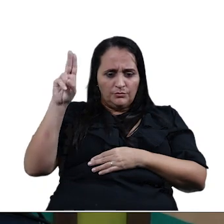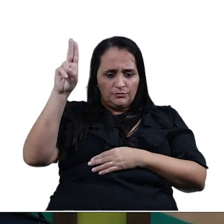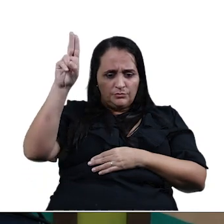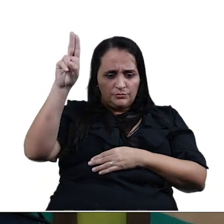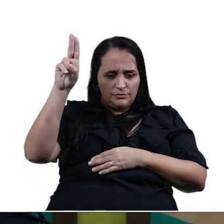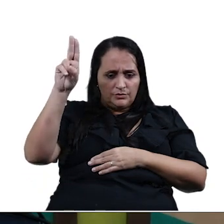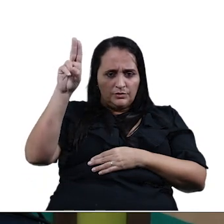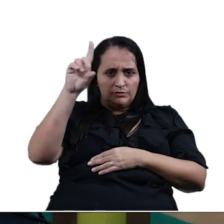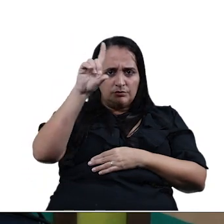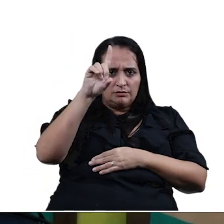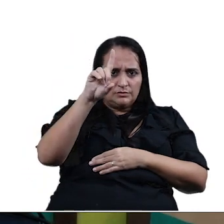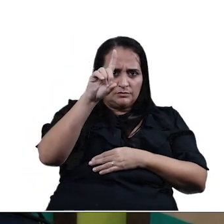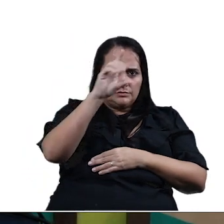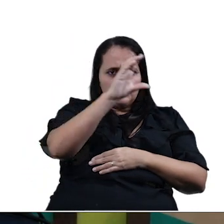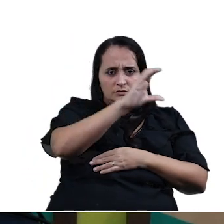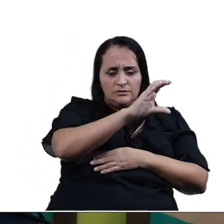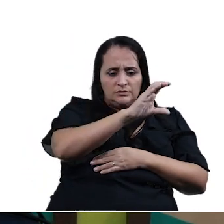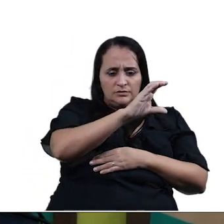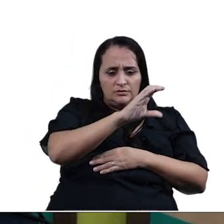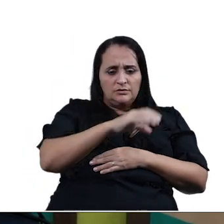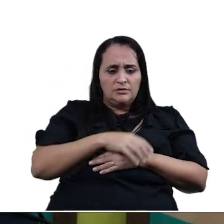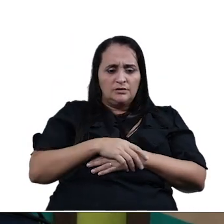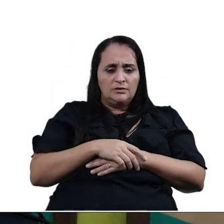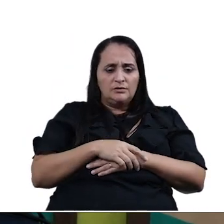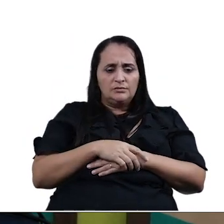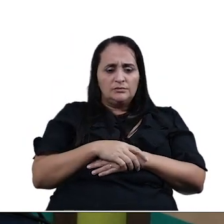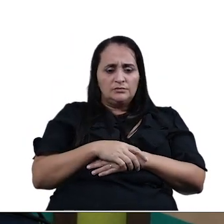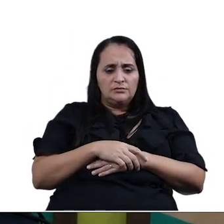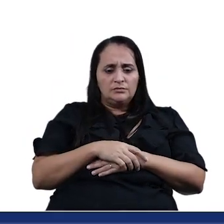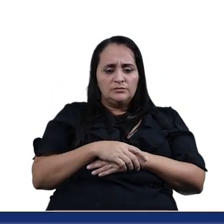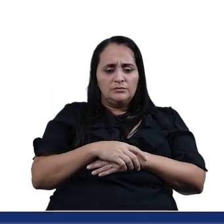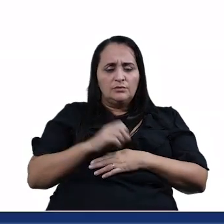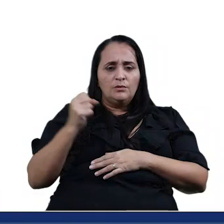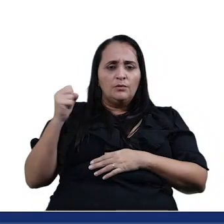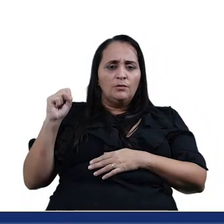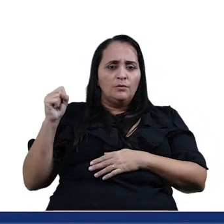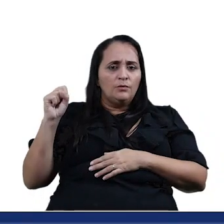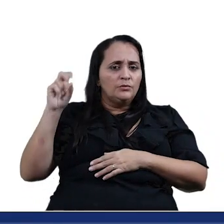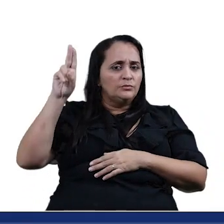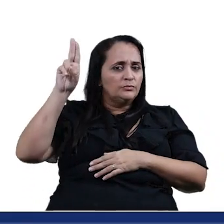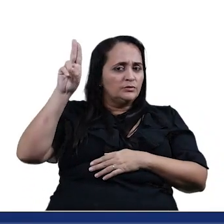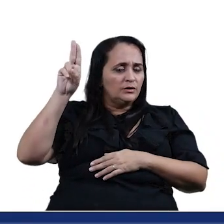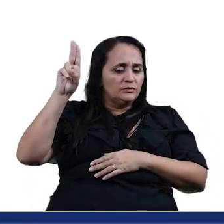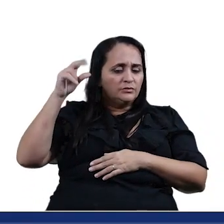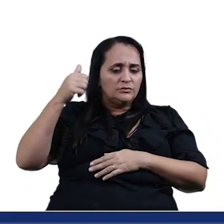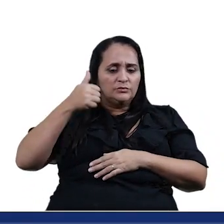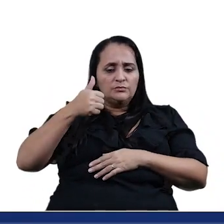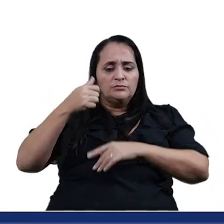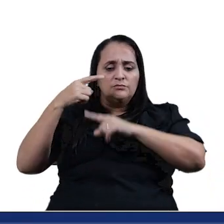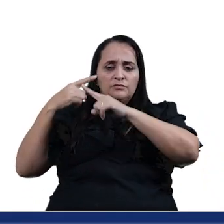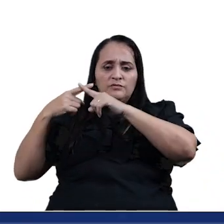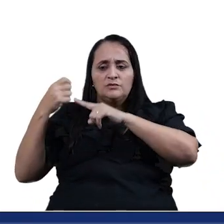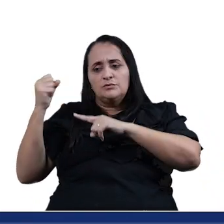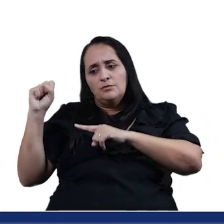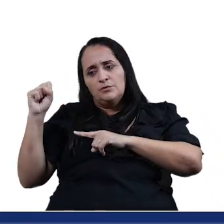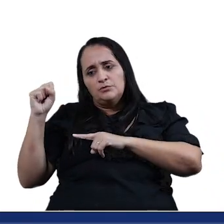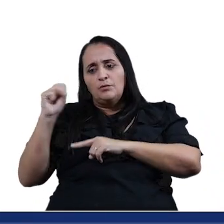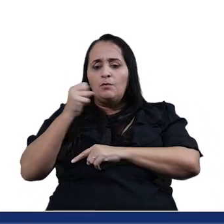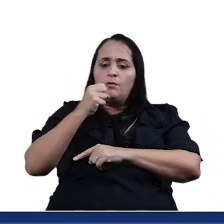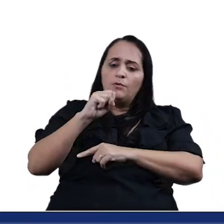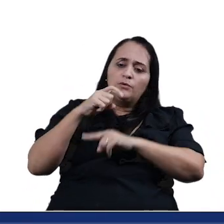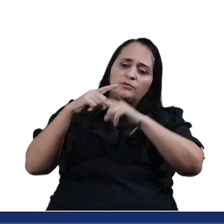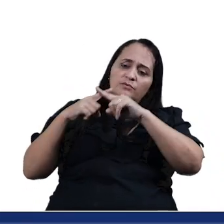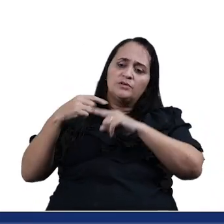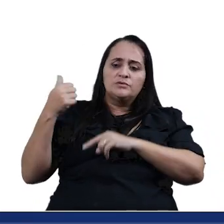das unidades, dezenas e centenas. 8 unidades, 1 vezes 8 ou 8 vezes